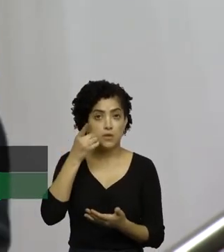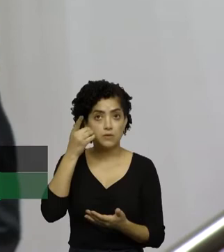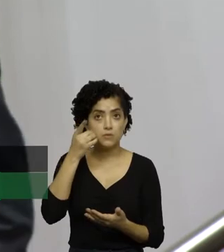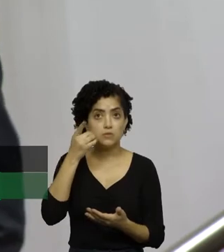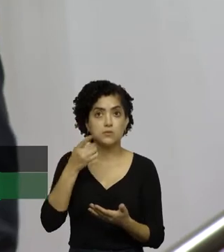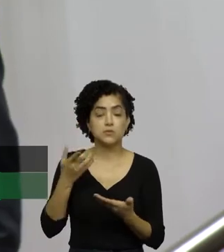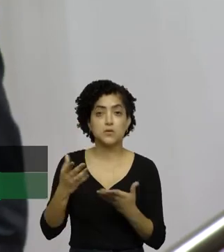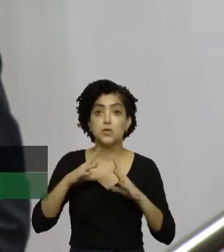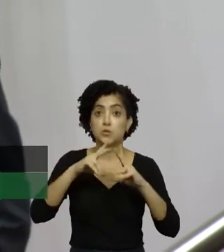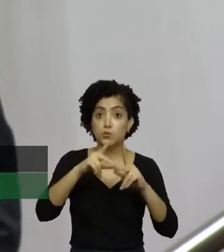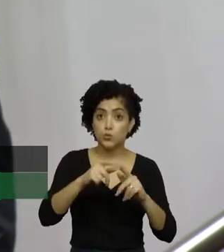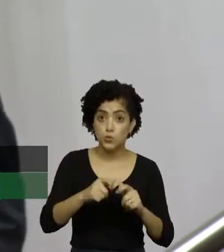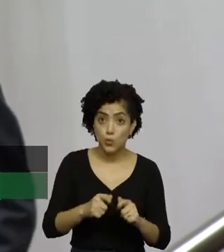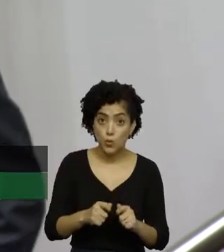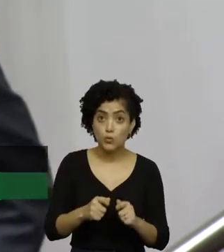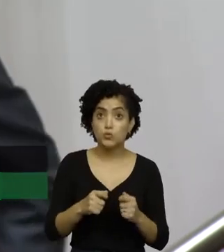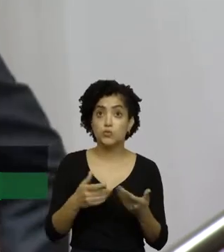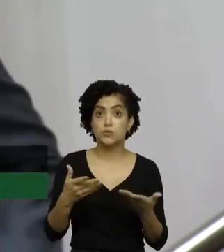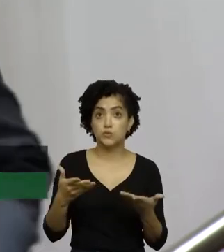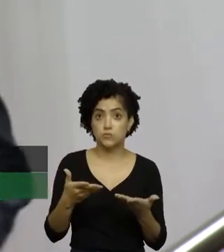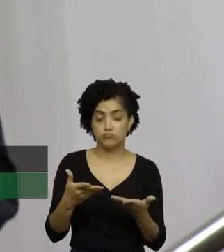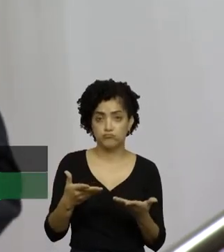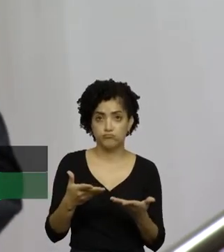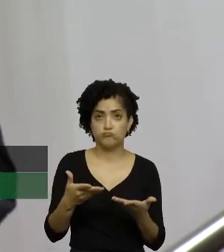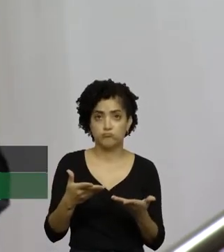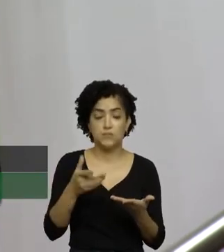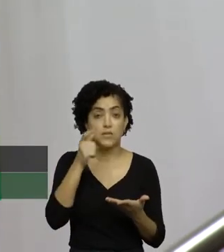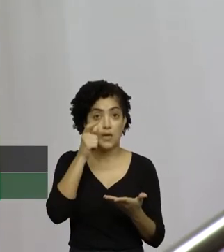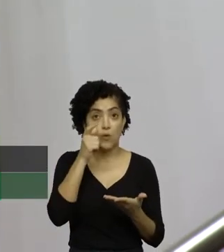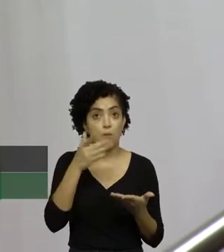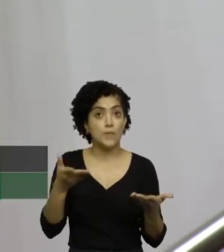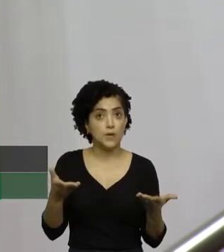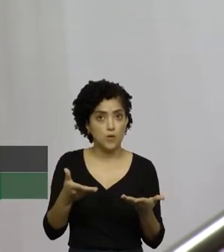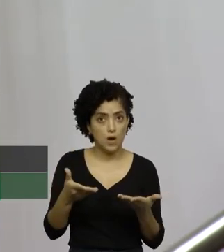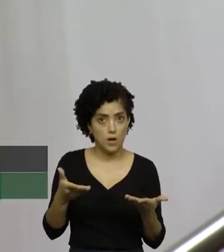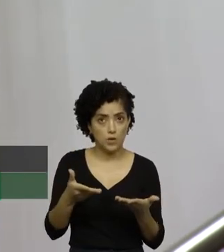e todos aqueles e aquelas que nos acompanham,